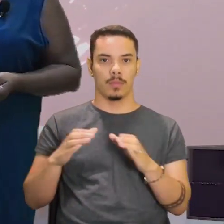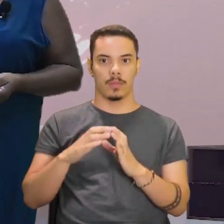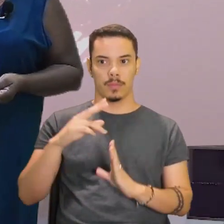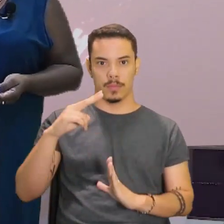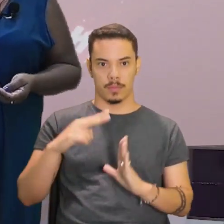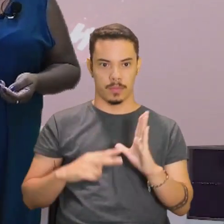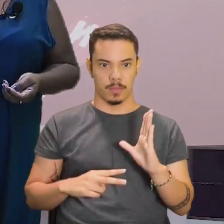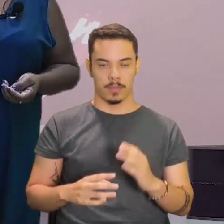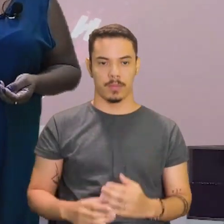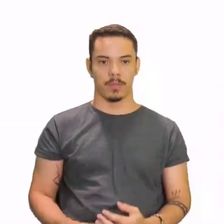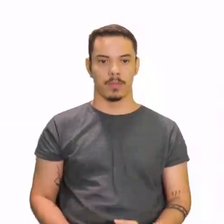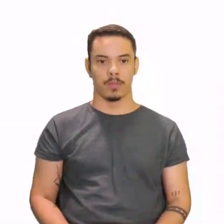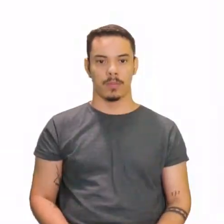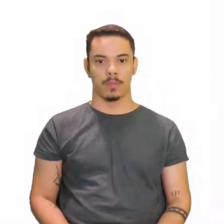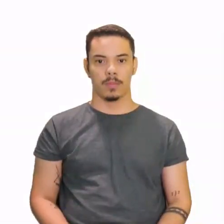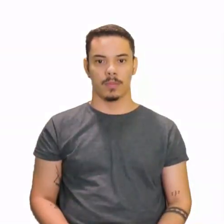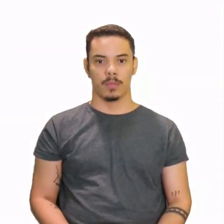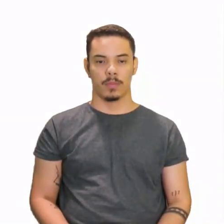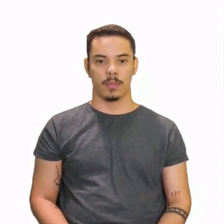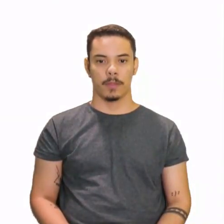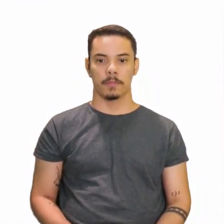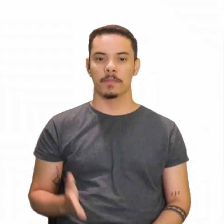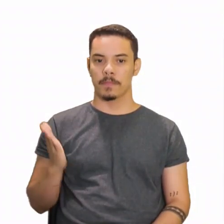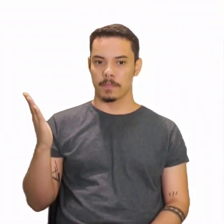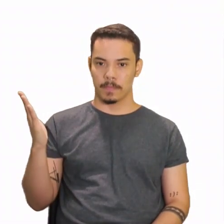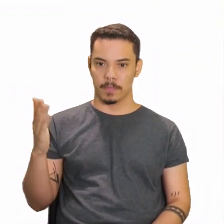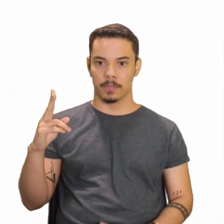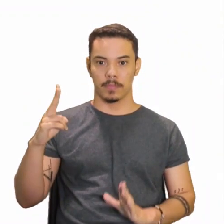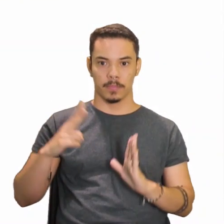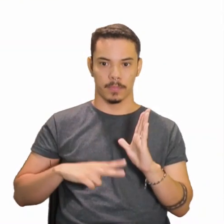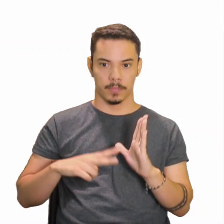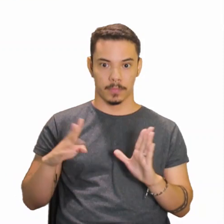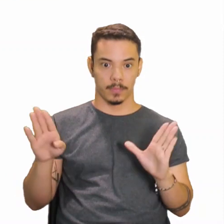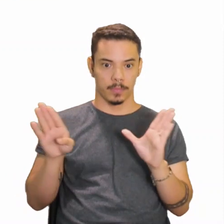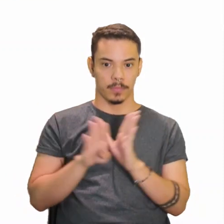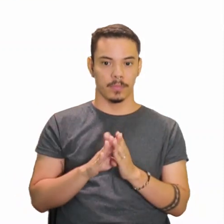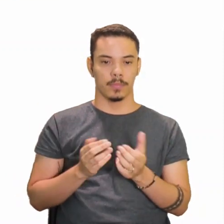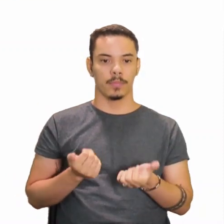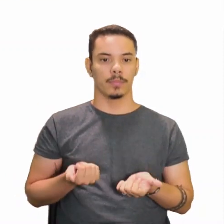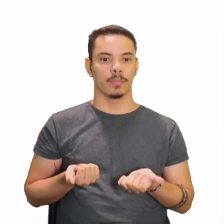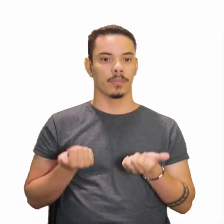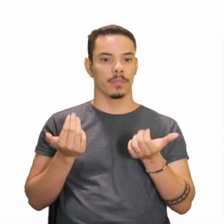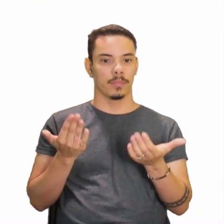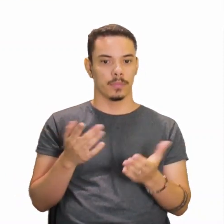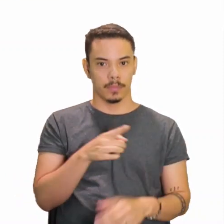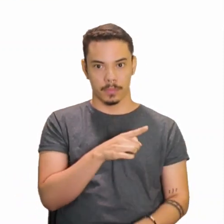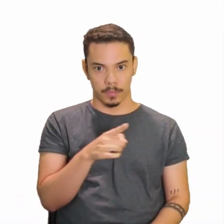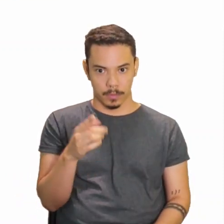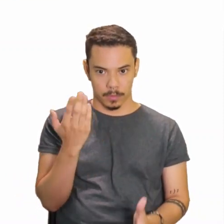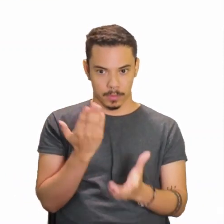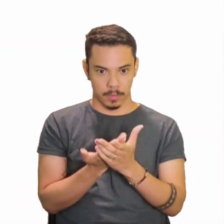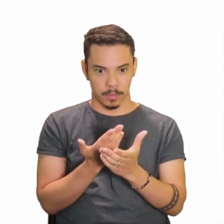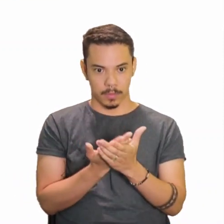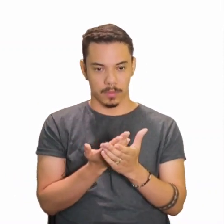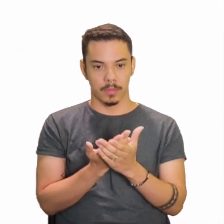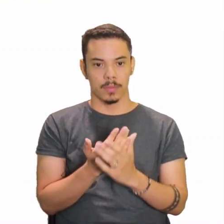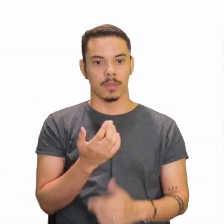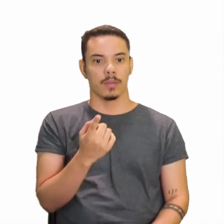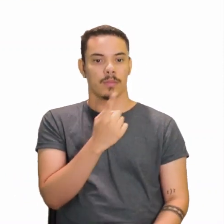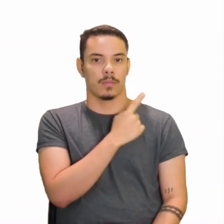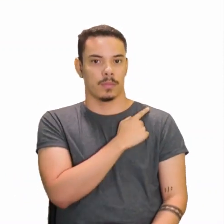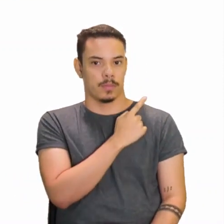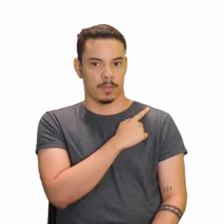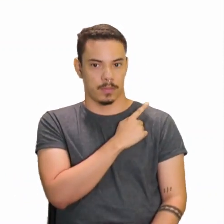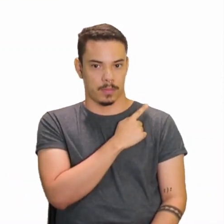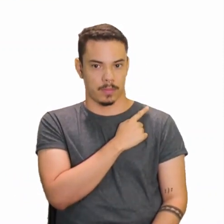leitura. Valeu, vamos lá então. Clube de leitura chegando, oferecimento aí do nosso estudante, da nossa estudante, primeiro